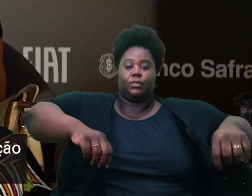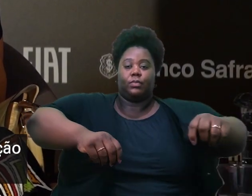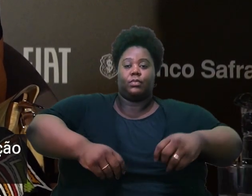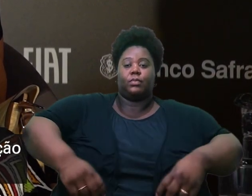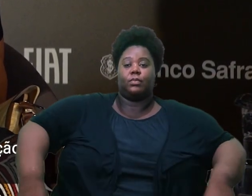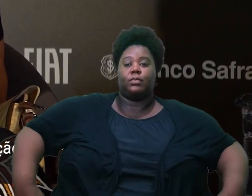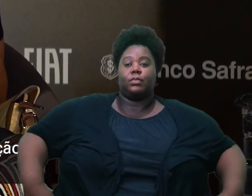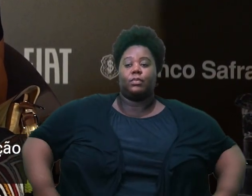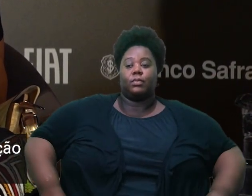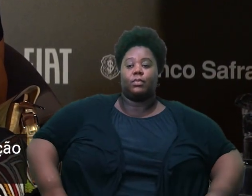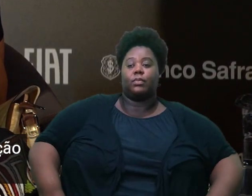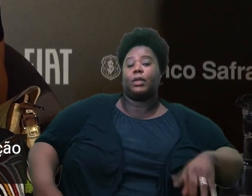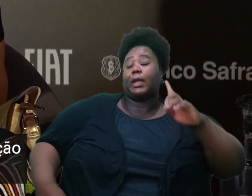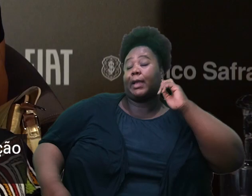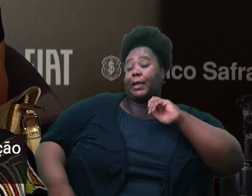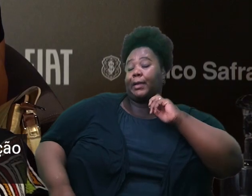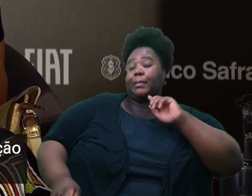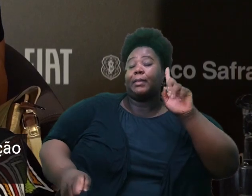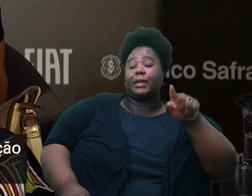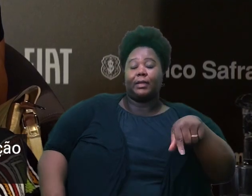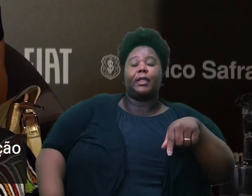Instituto de Educação e o Colégio Estadual.